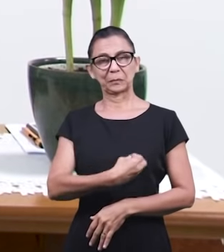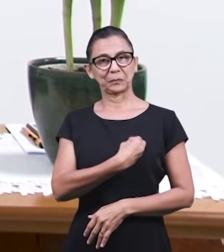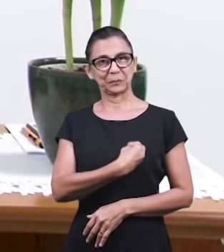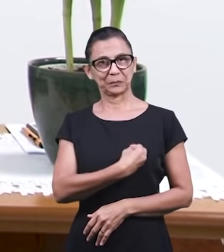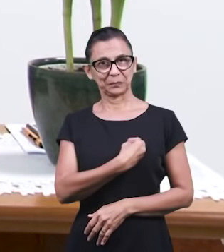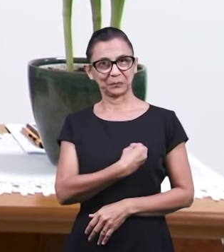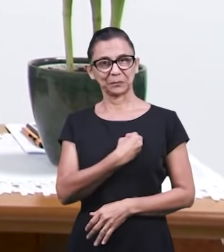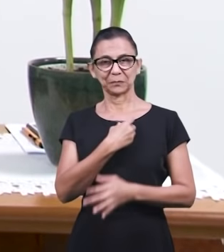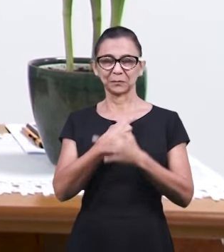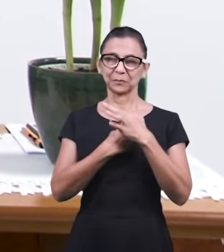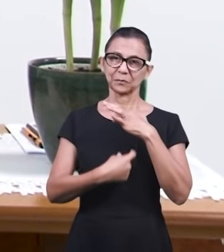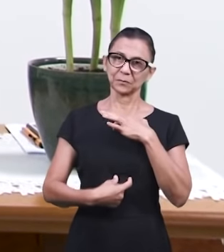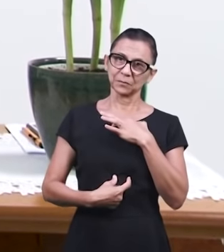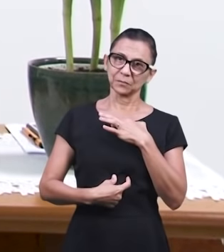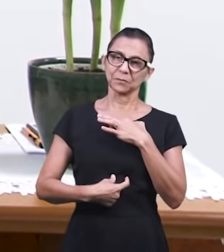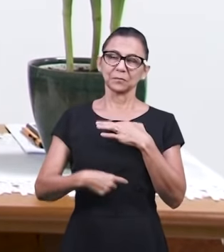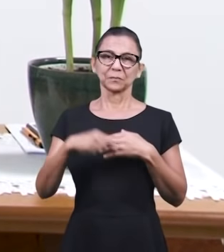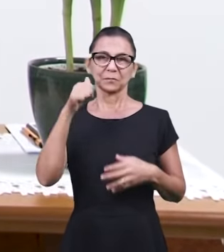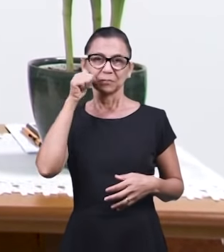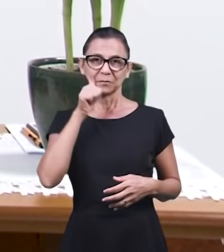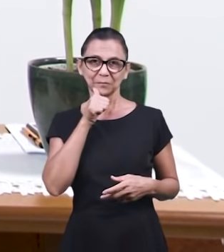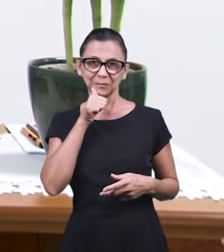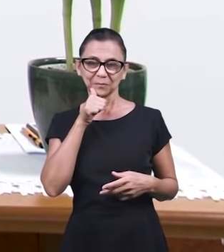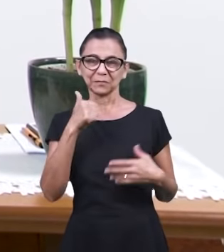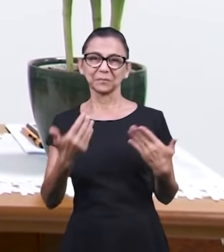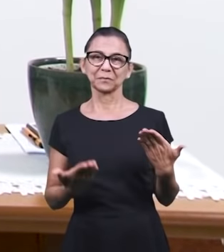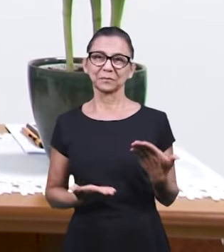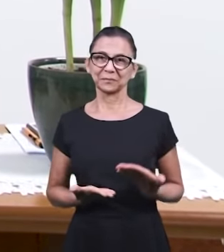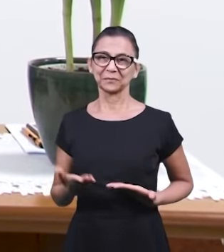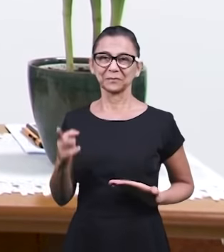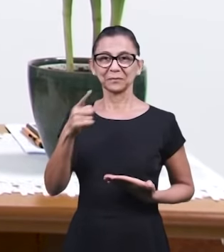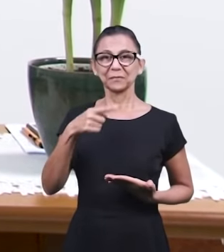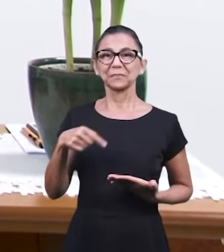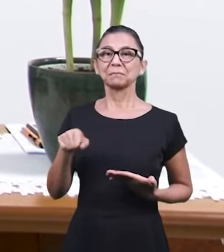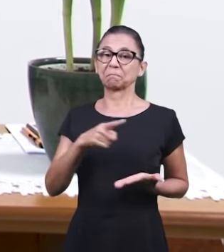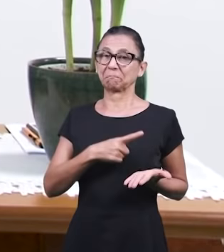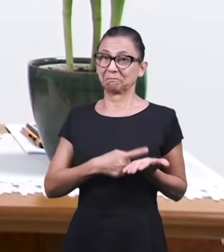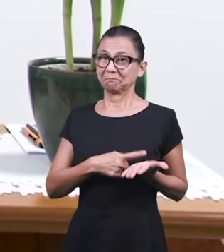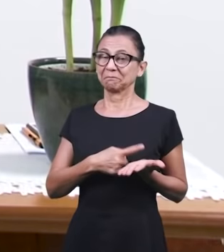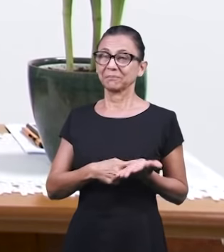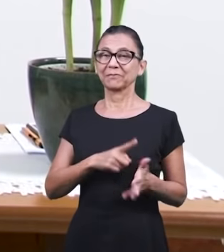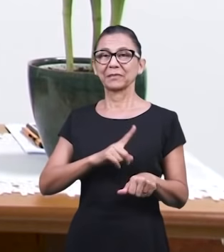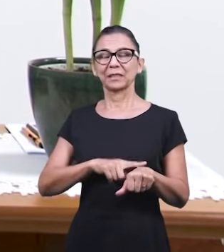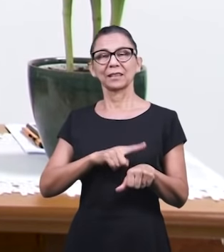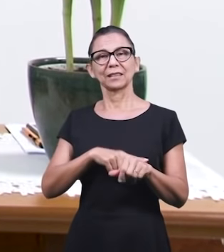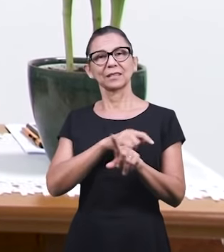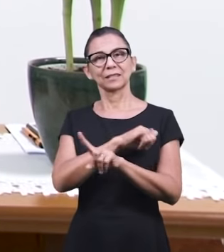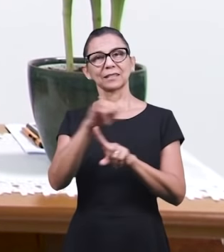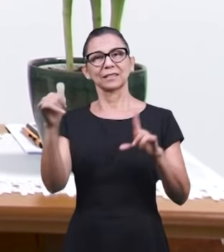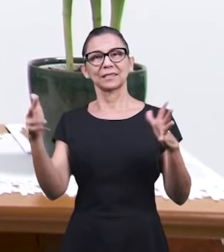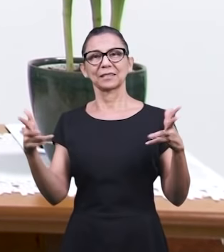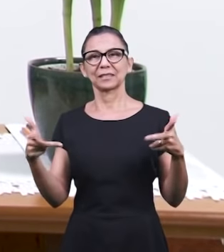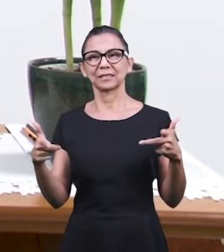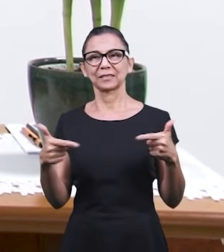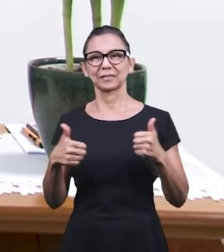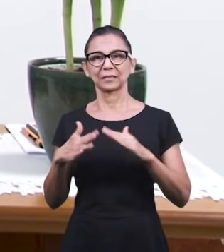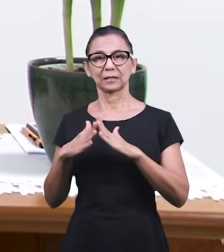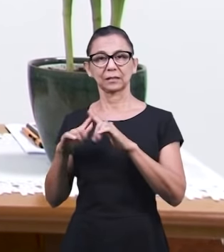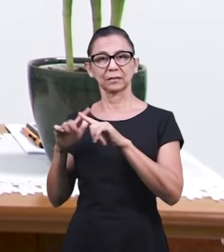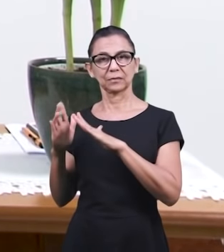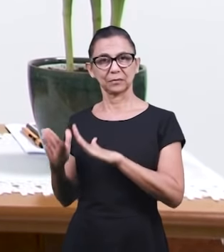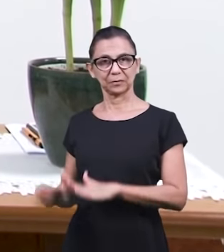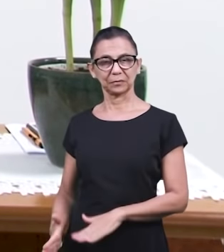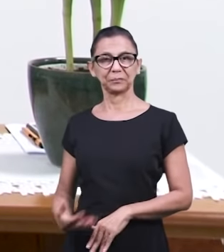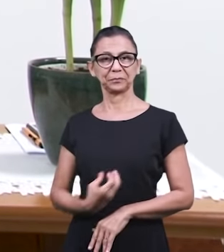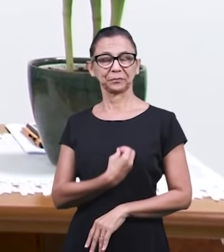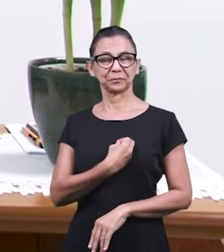a participação dos obreiros, das senhoras, todos eles estão comprometidos com esse momento profético maravilhoso que a